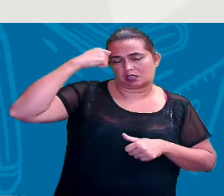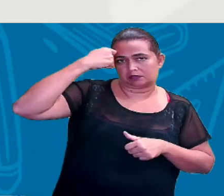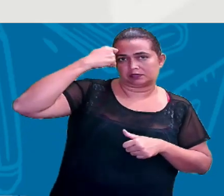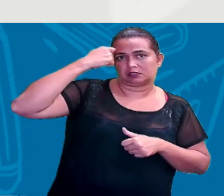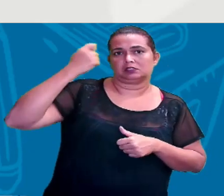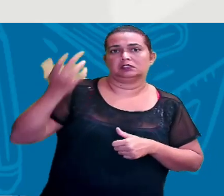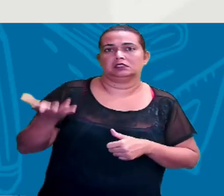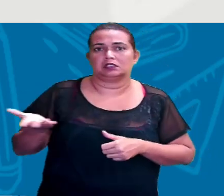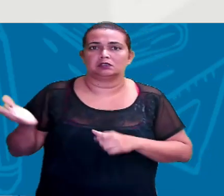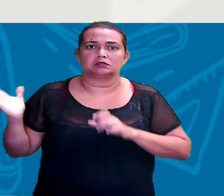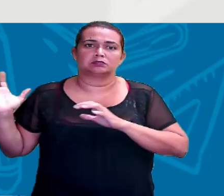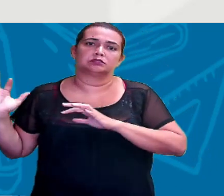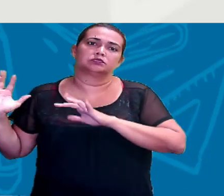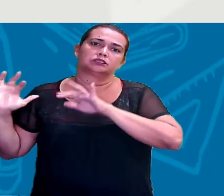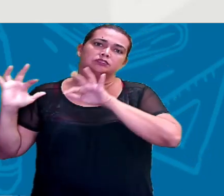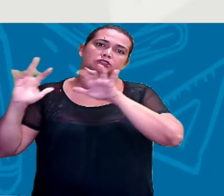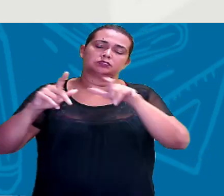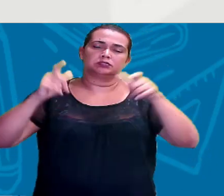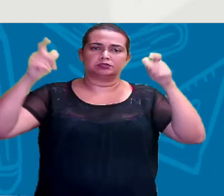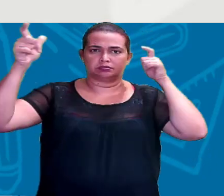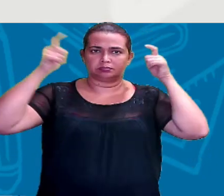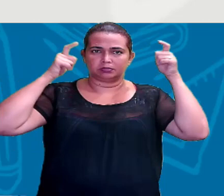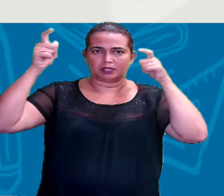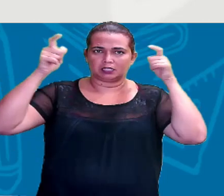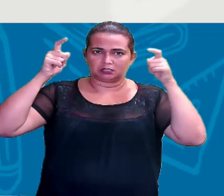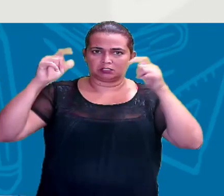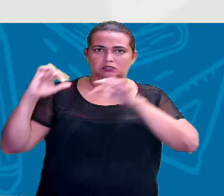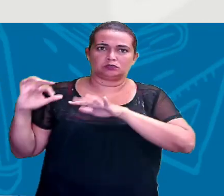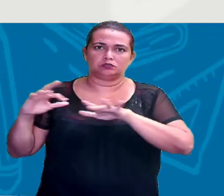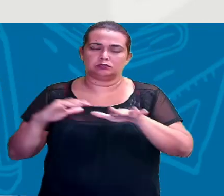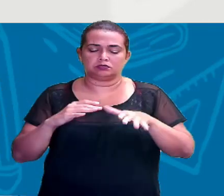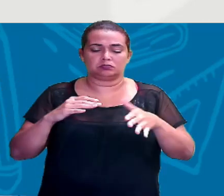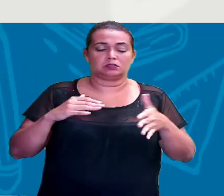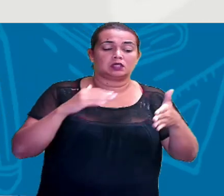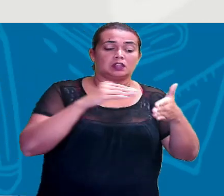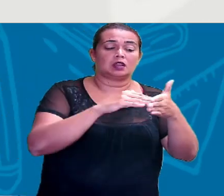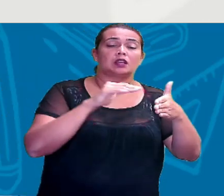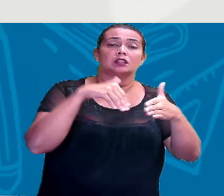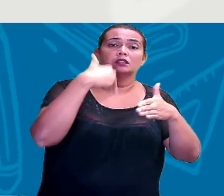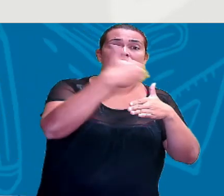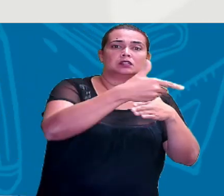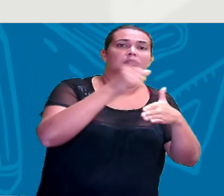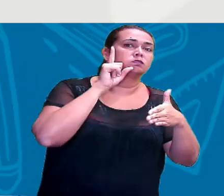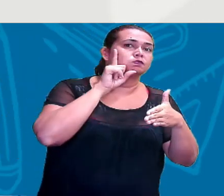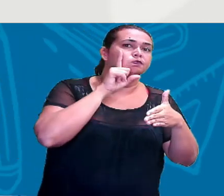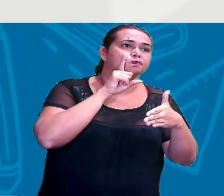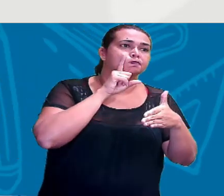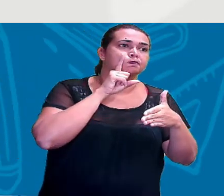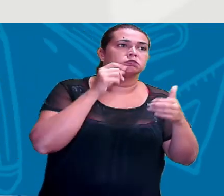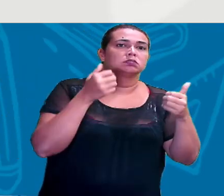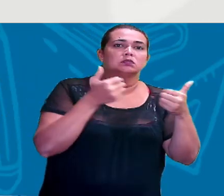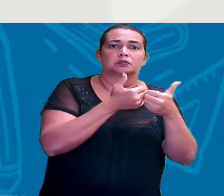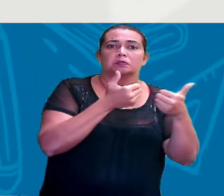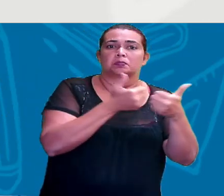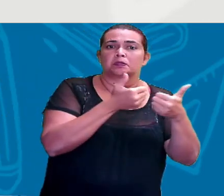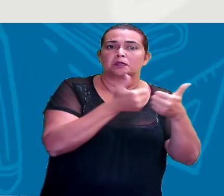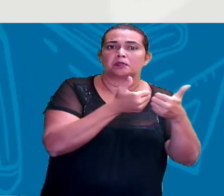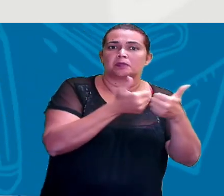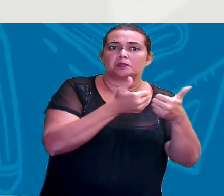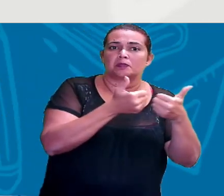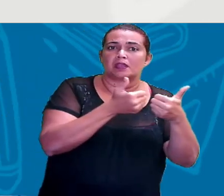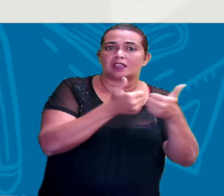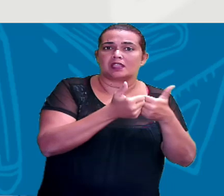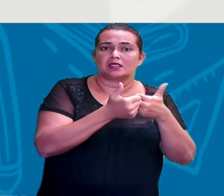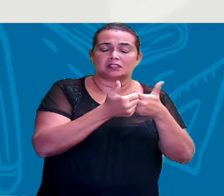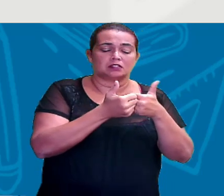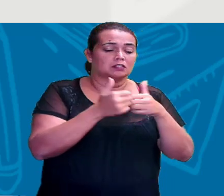Se dirigindo ao México para cruzar numa área de fronteira, né? Pela proximidade, pela